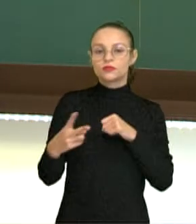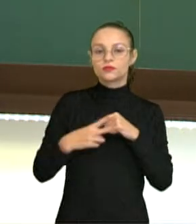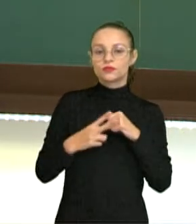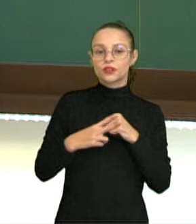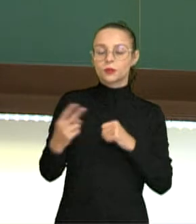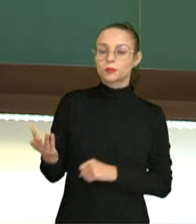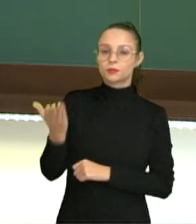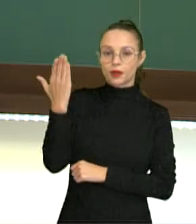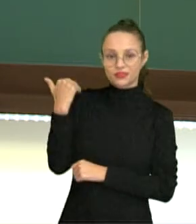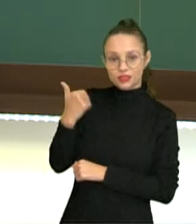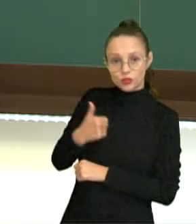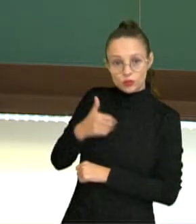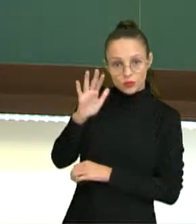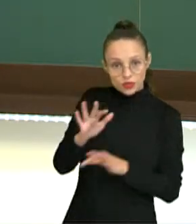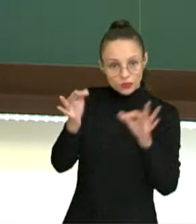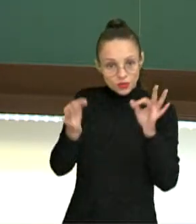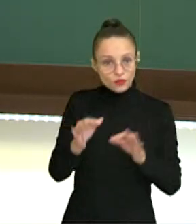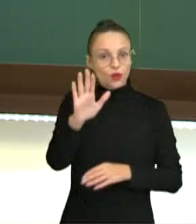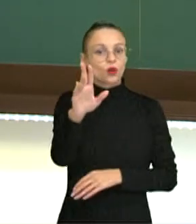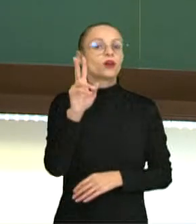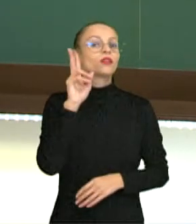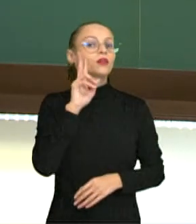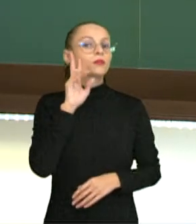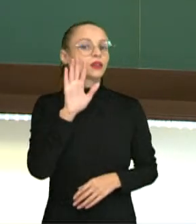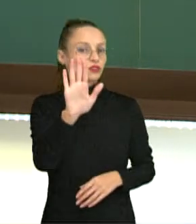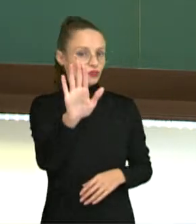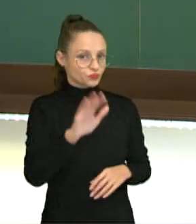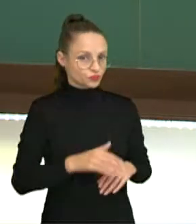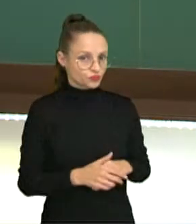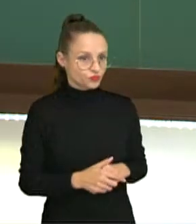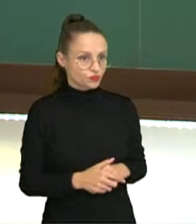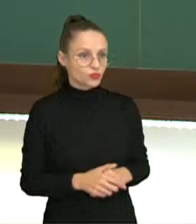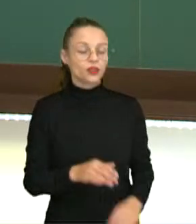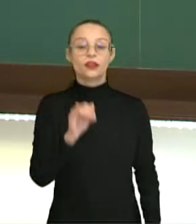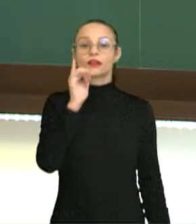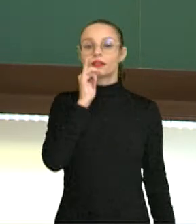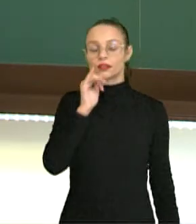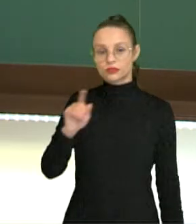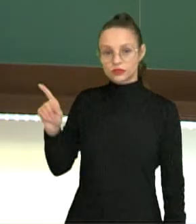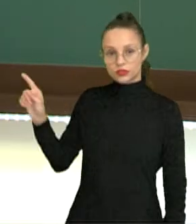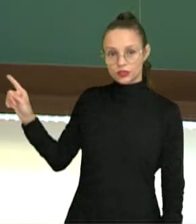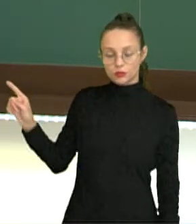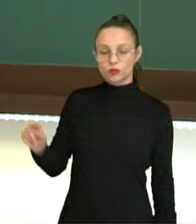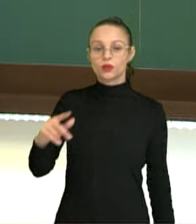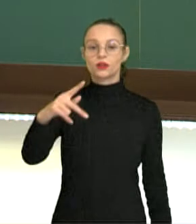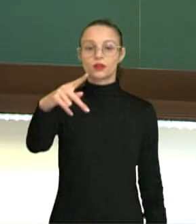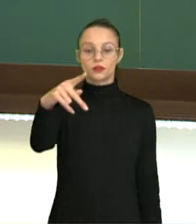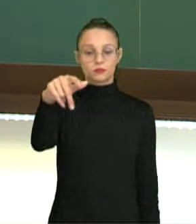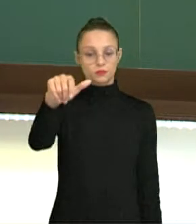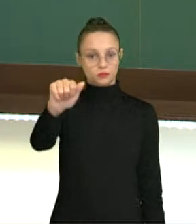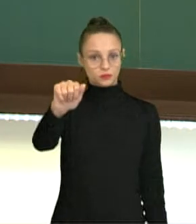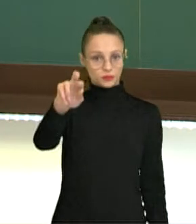mais que perfeito. Vamos fazer um lembrete aqui antes. Exemplo, paralisar.